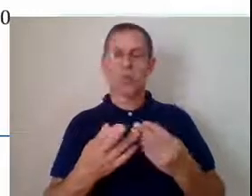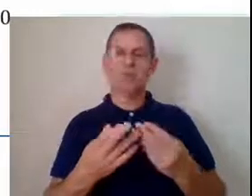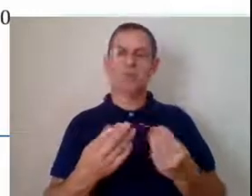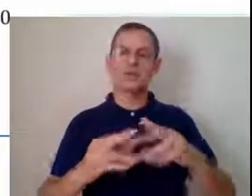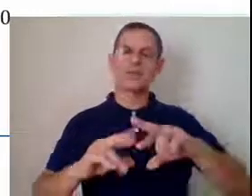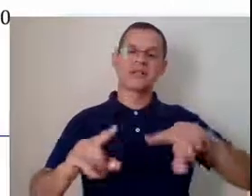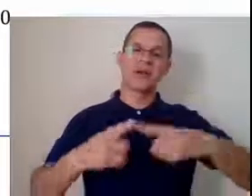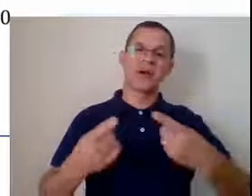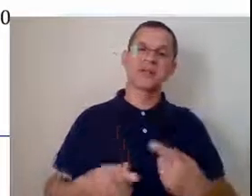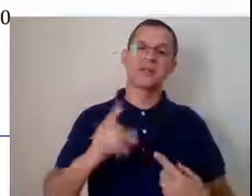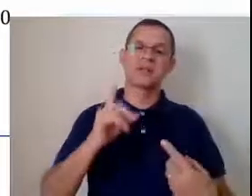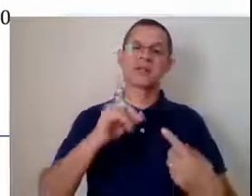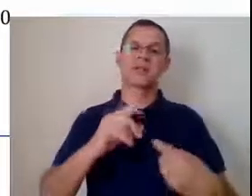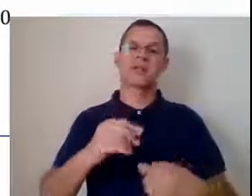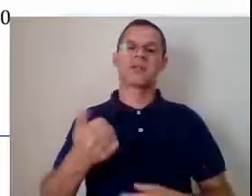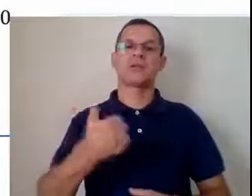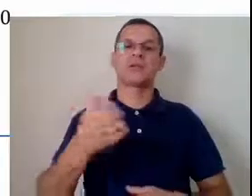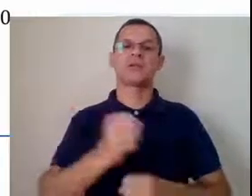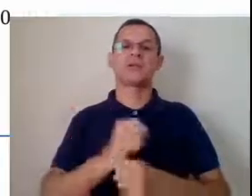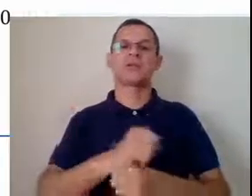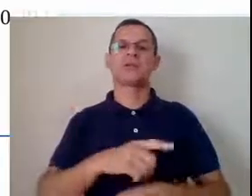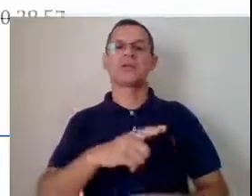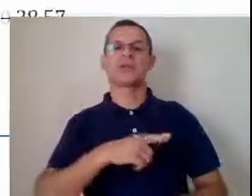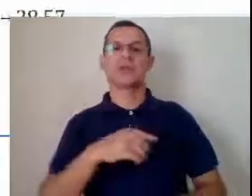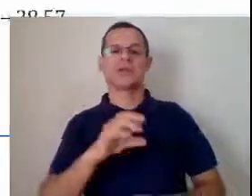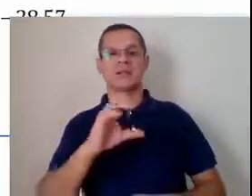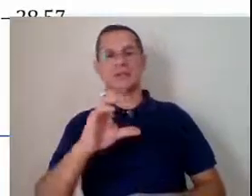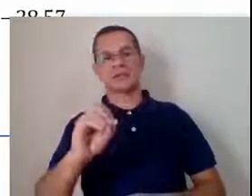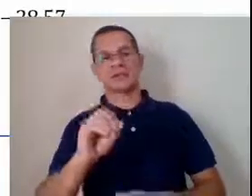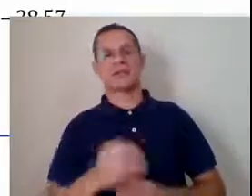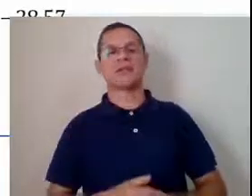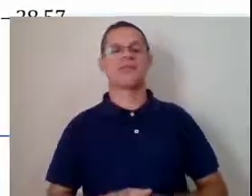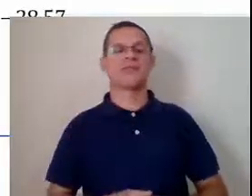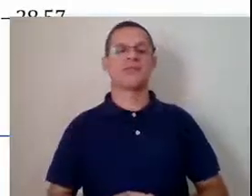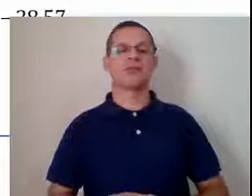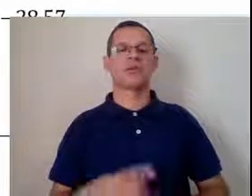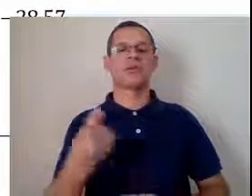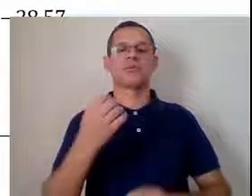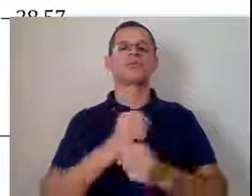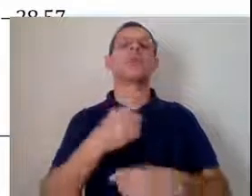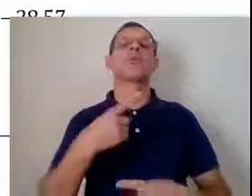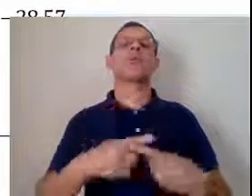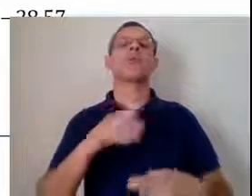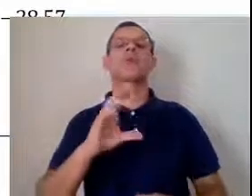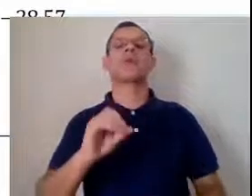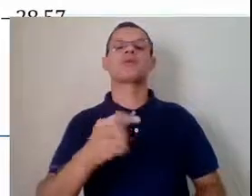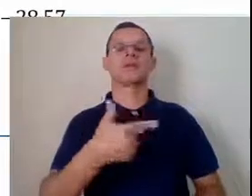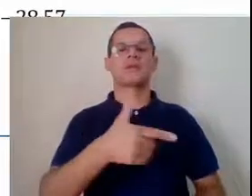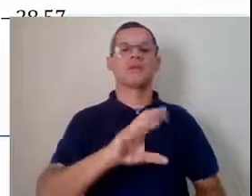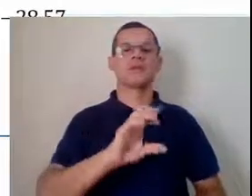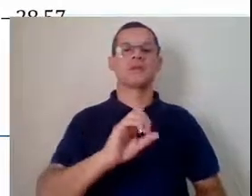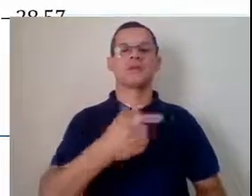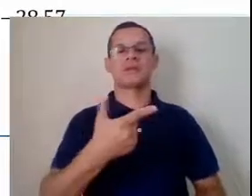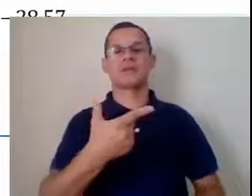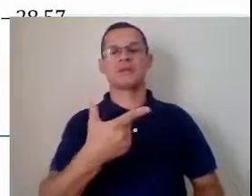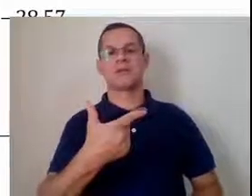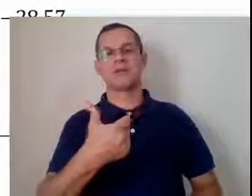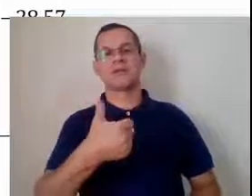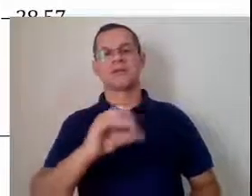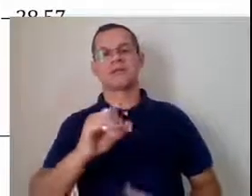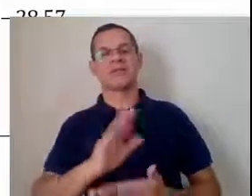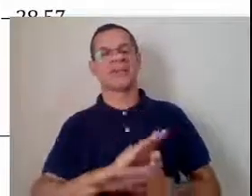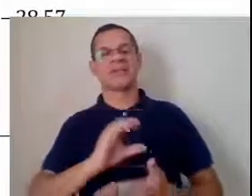diferença, né? Ali no primeiro ano vai dar zero, né? Por quê? Em 2010 nada foi investido,